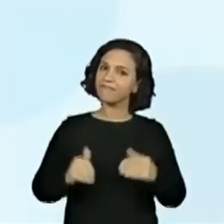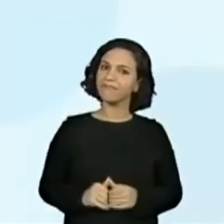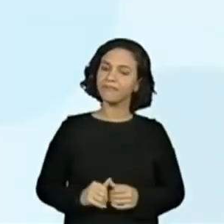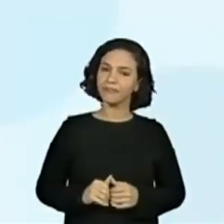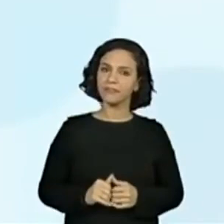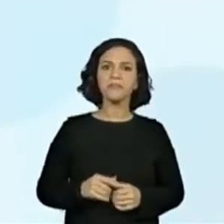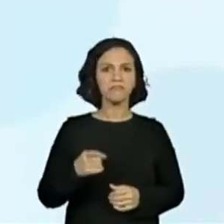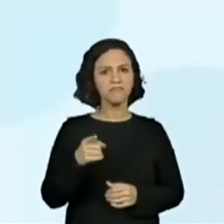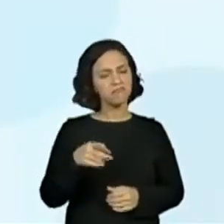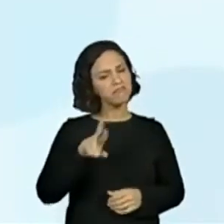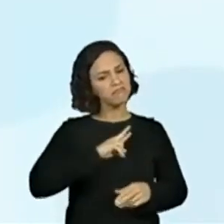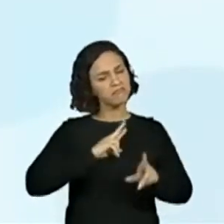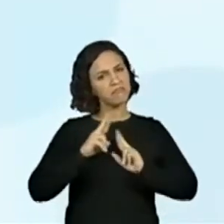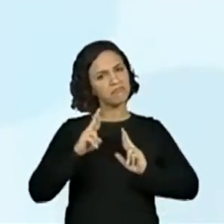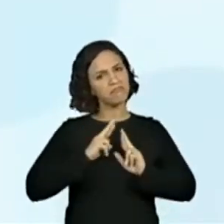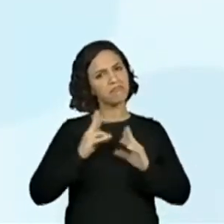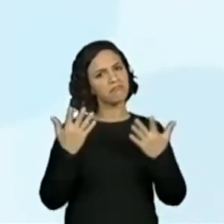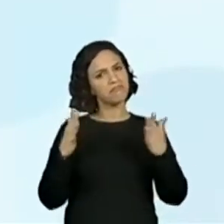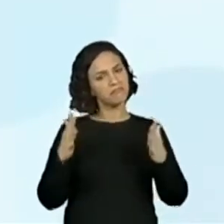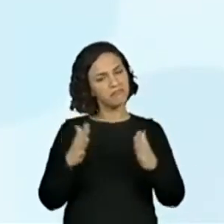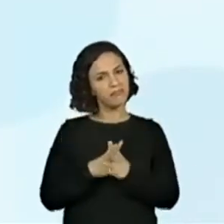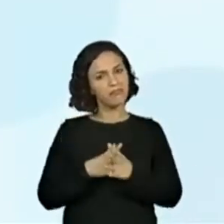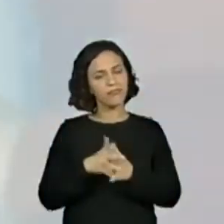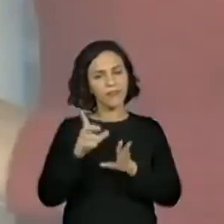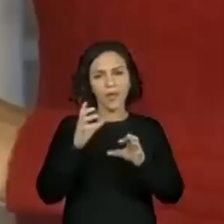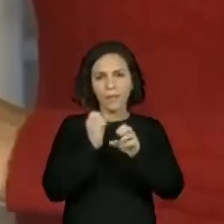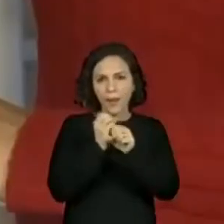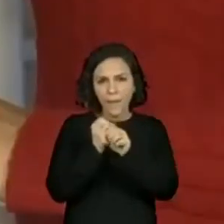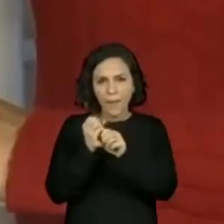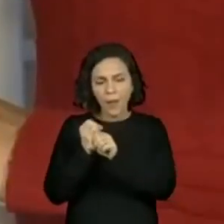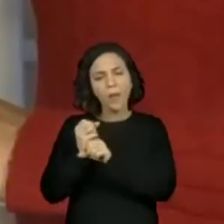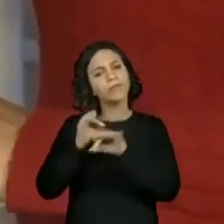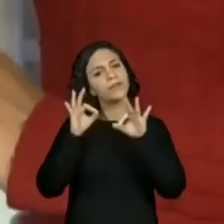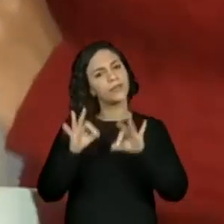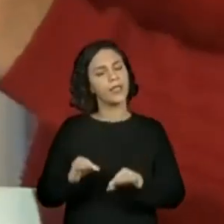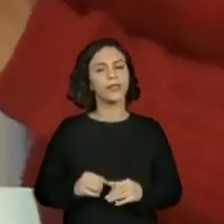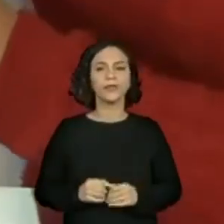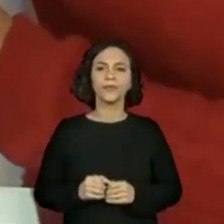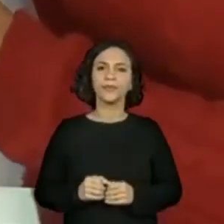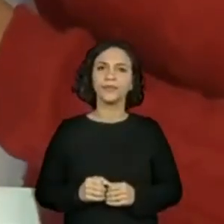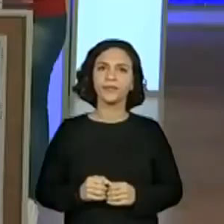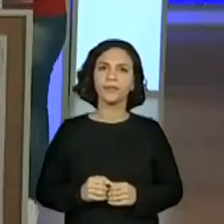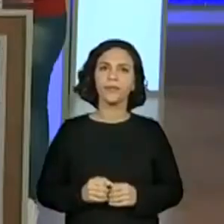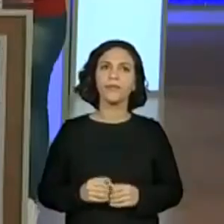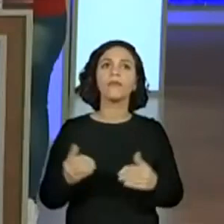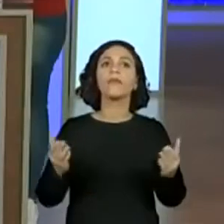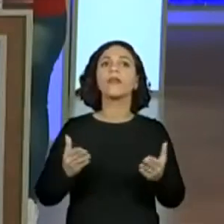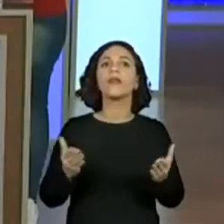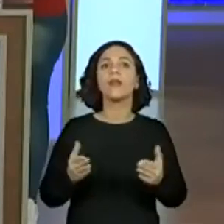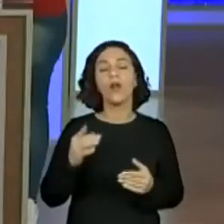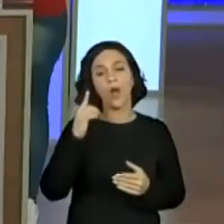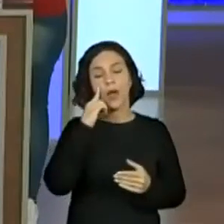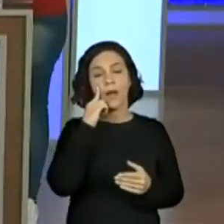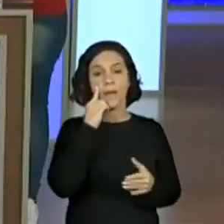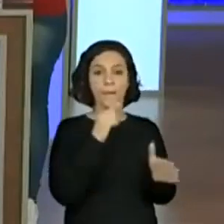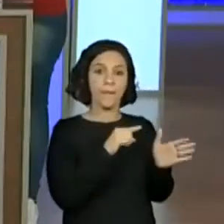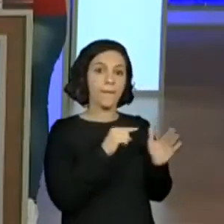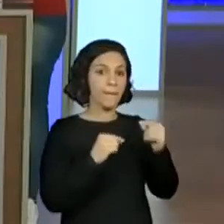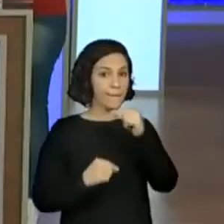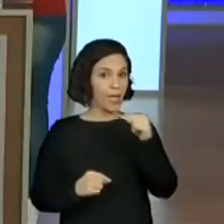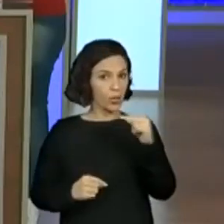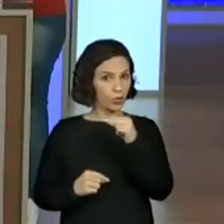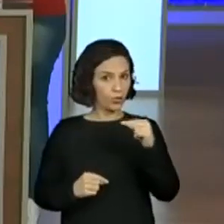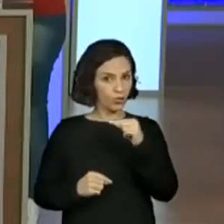Olha, vocês estão de parabéns, hein? As nossas operações aqui estão corretíssimas. Pro, agora nós vamos para a subtração. Subtração.